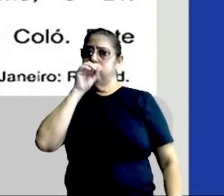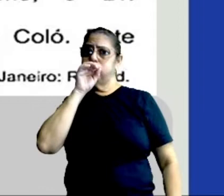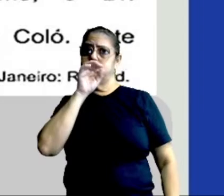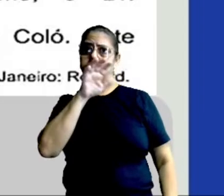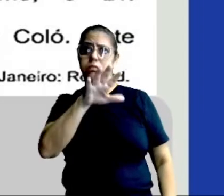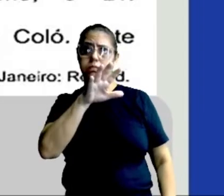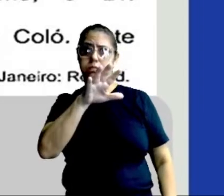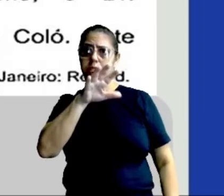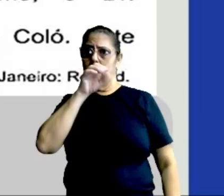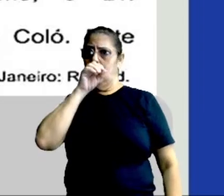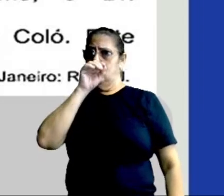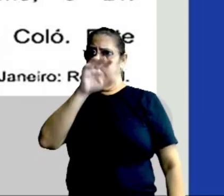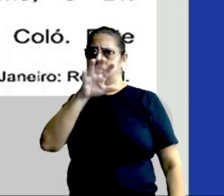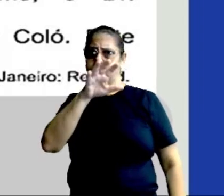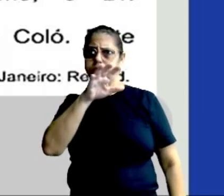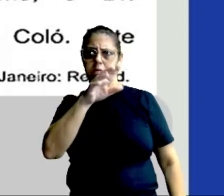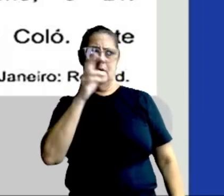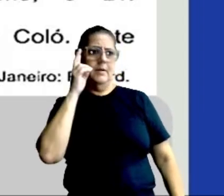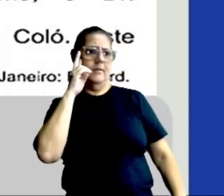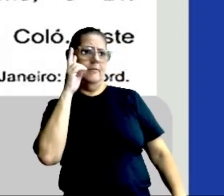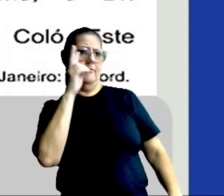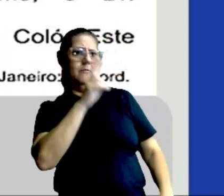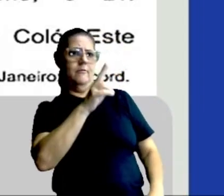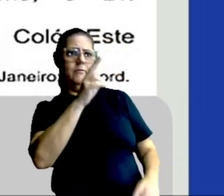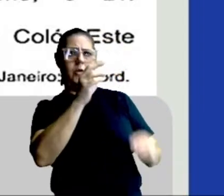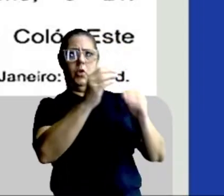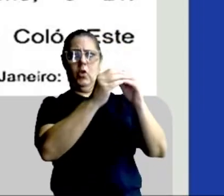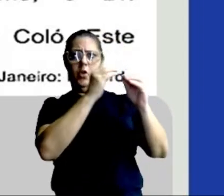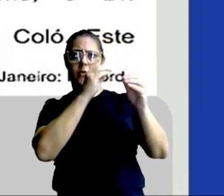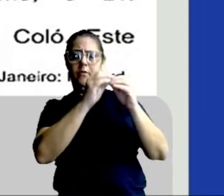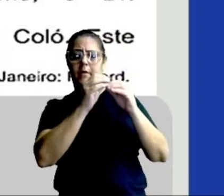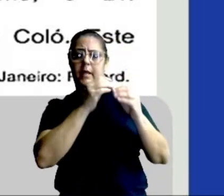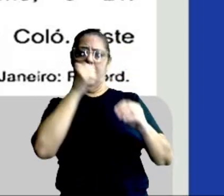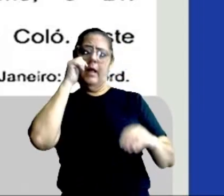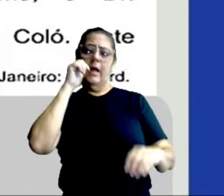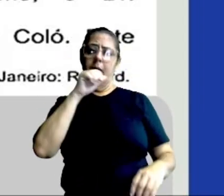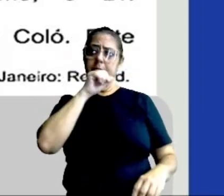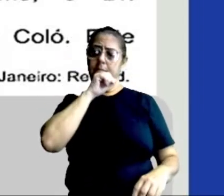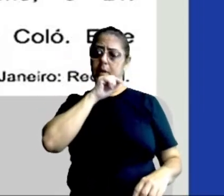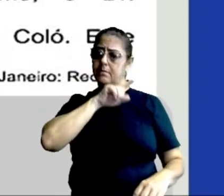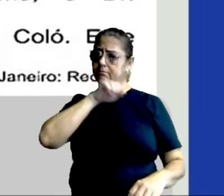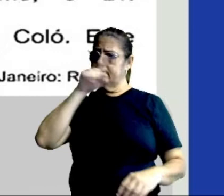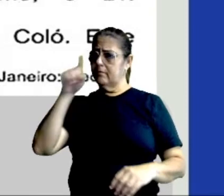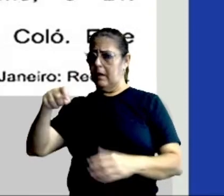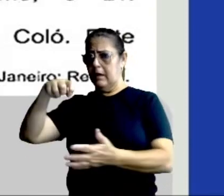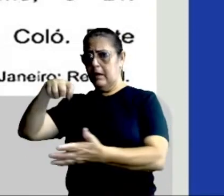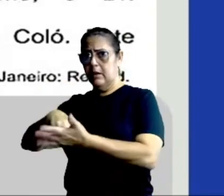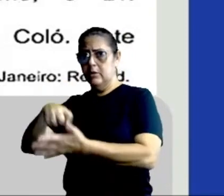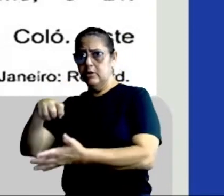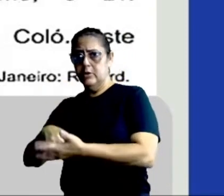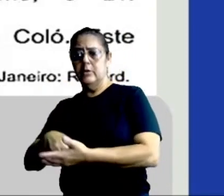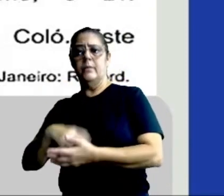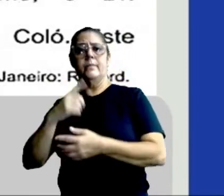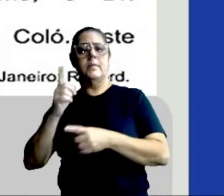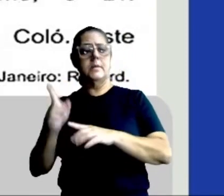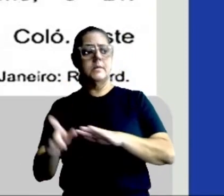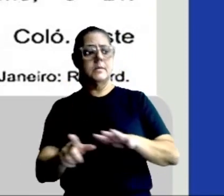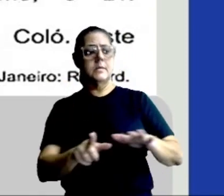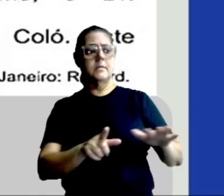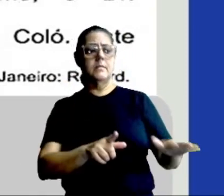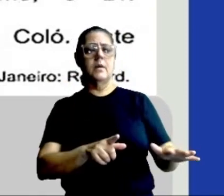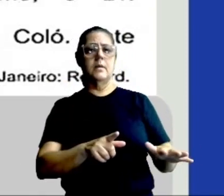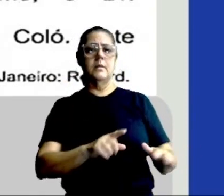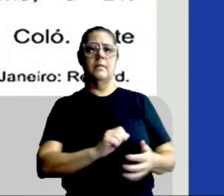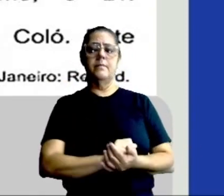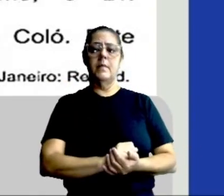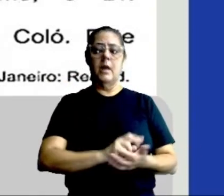e lendo fotonovelas olha a mãe botou de castigo mas só semana seguinte ele veio contando que